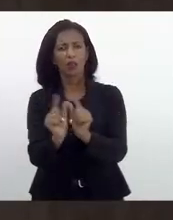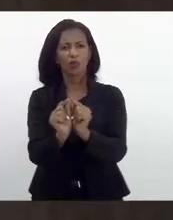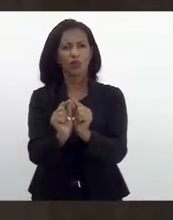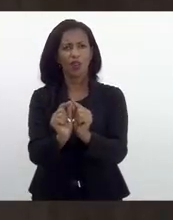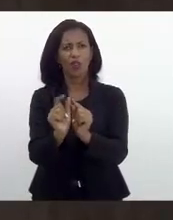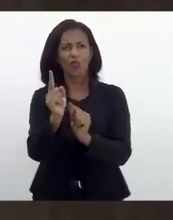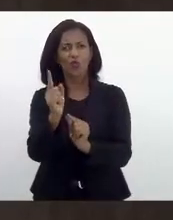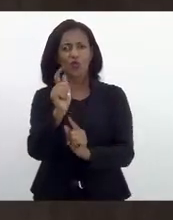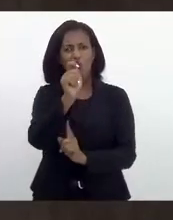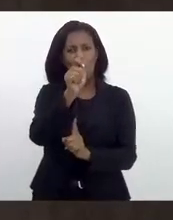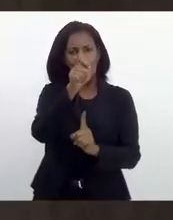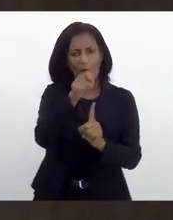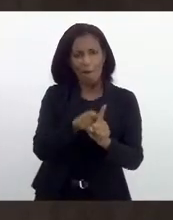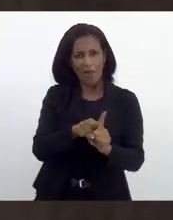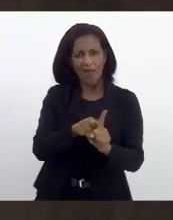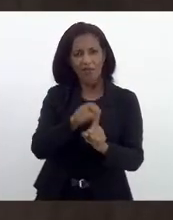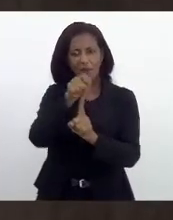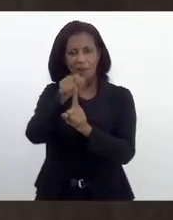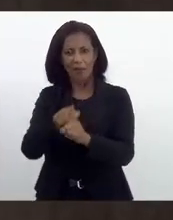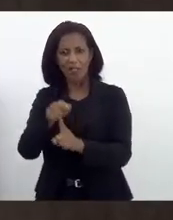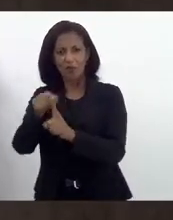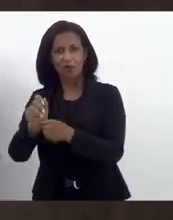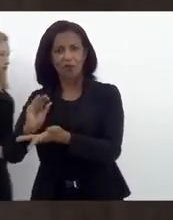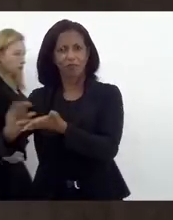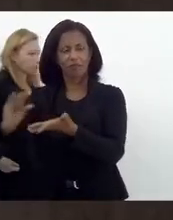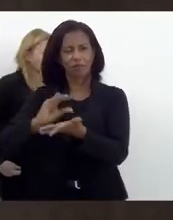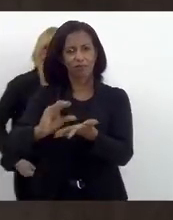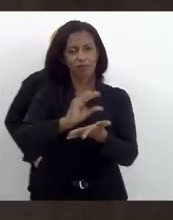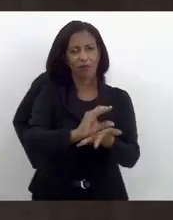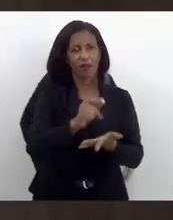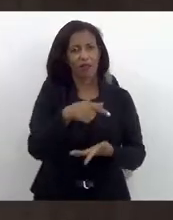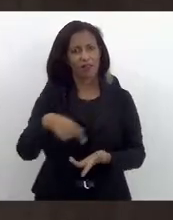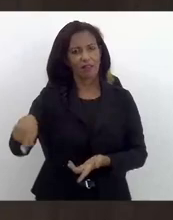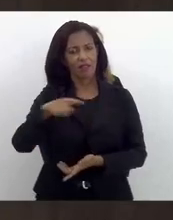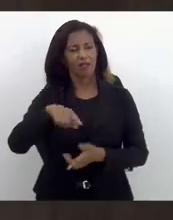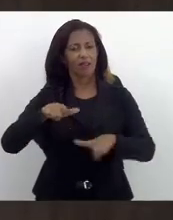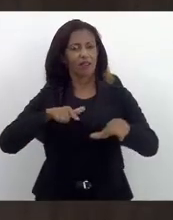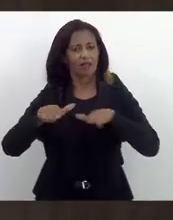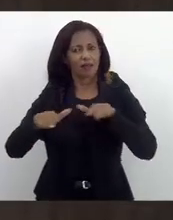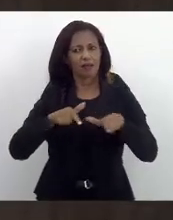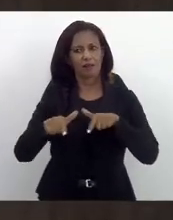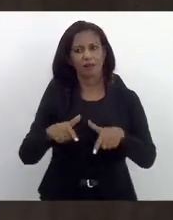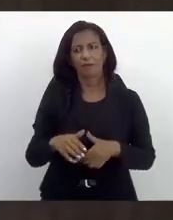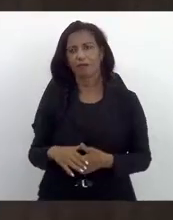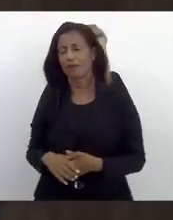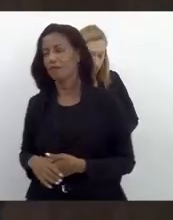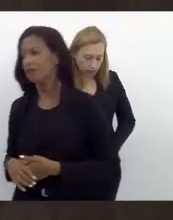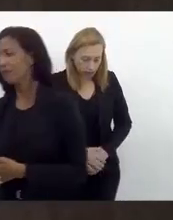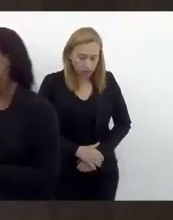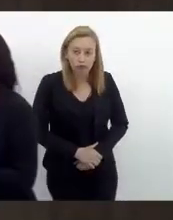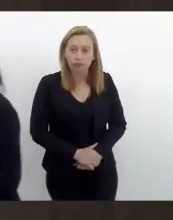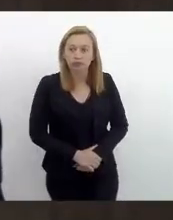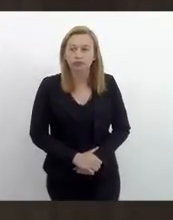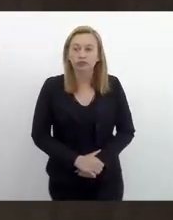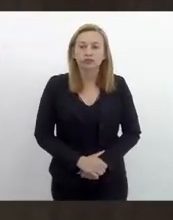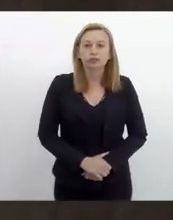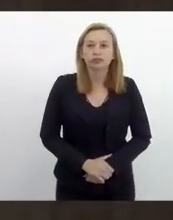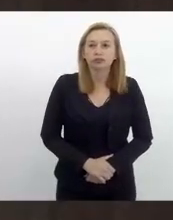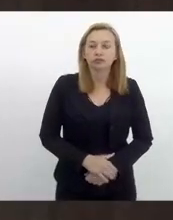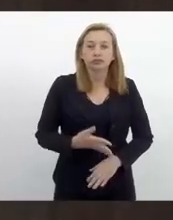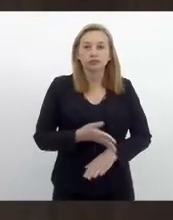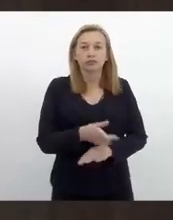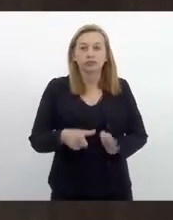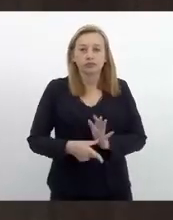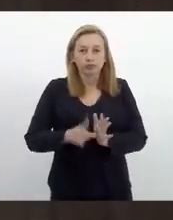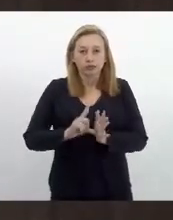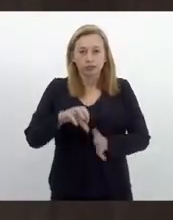de um mês para cada mês de contribuição desses servidores que foram alcançados que ingressaram antes de